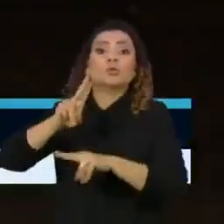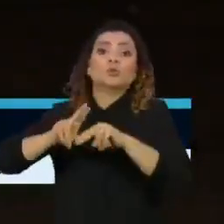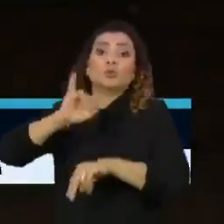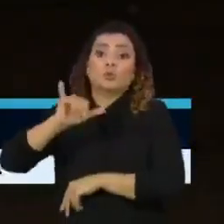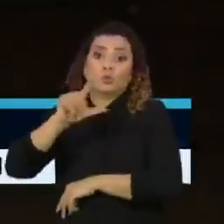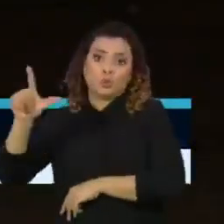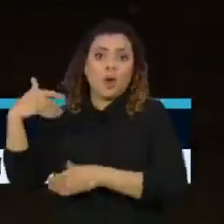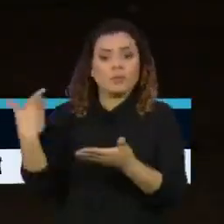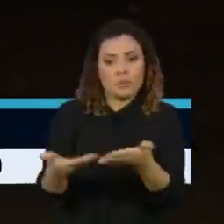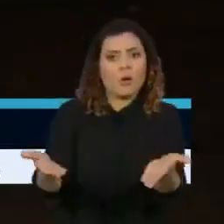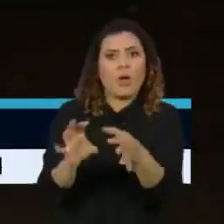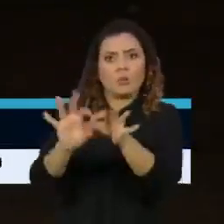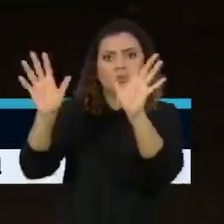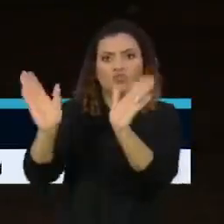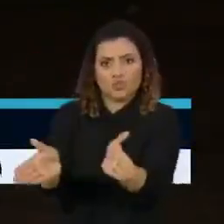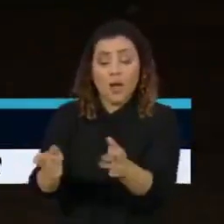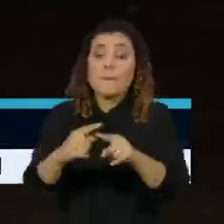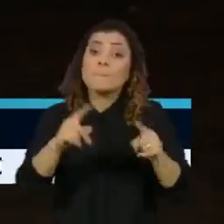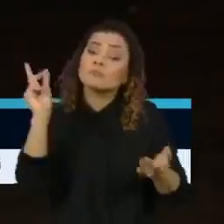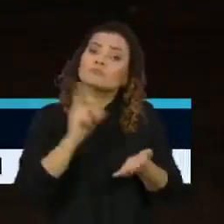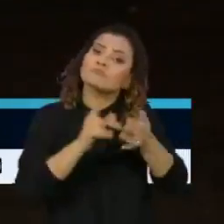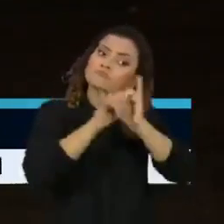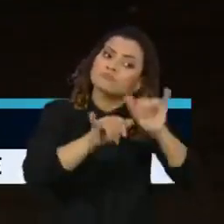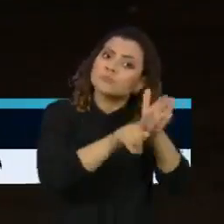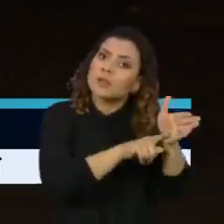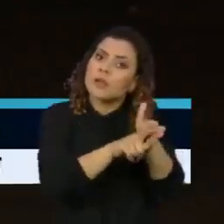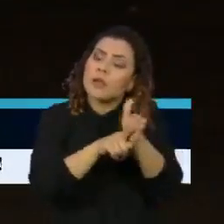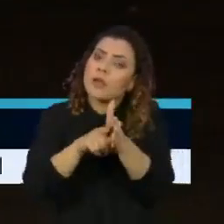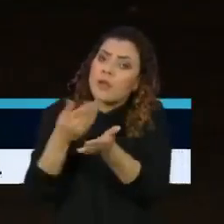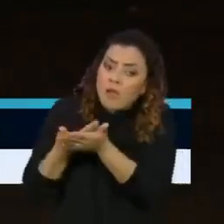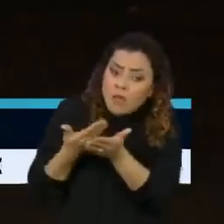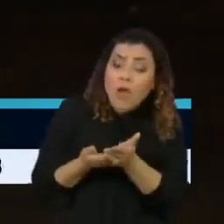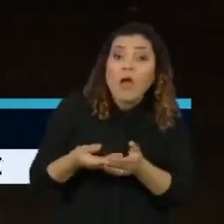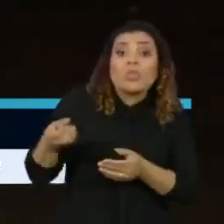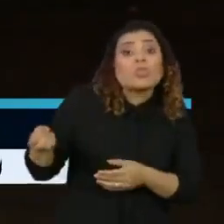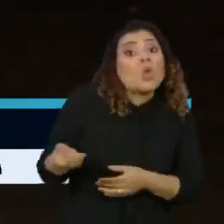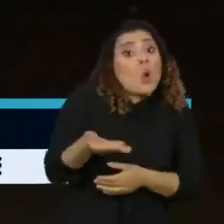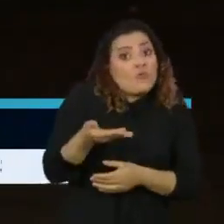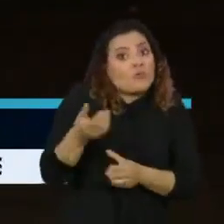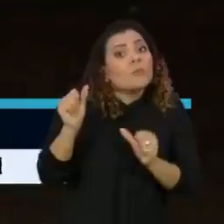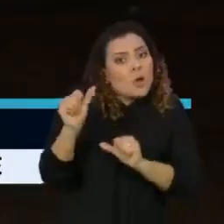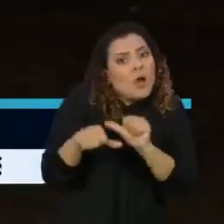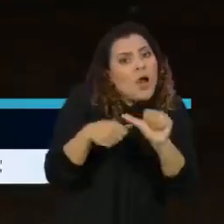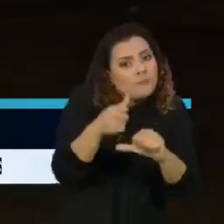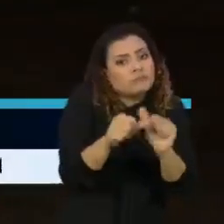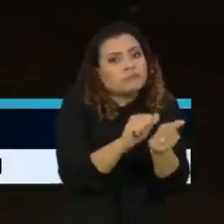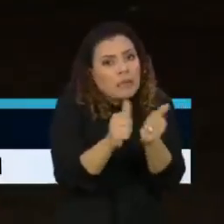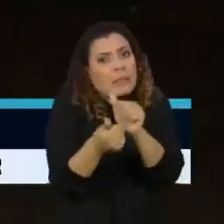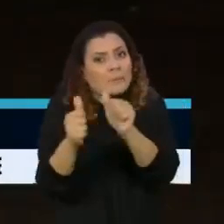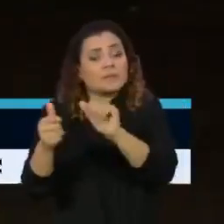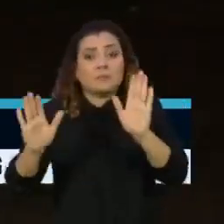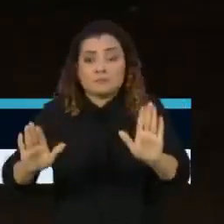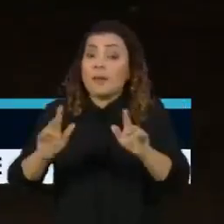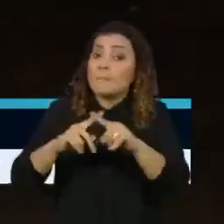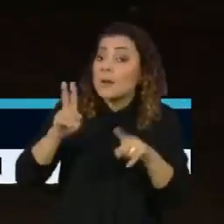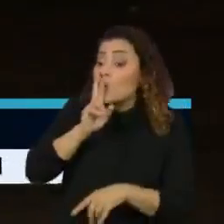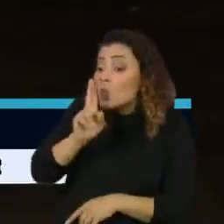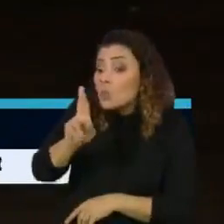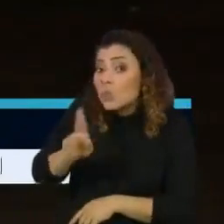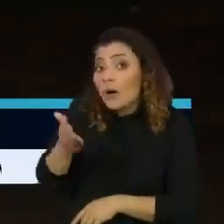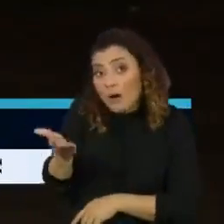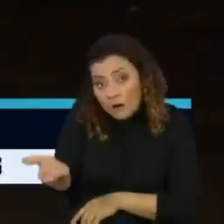julho é bom ter em mente que o estudo divulgado é preliminar e portanto pode sofrer ajustes faz o